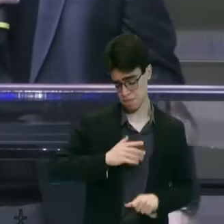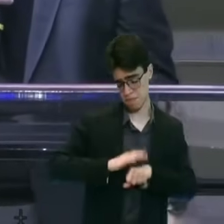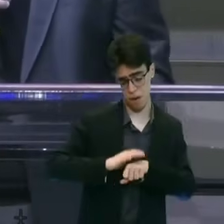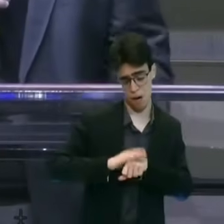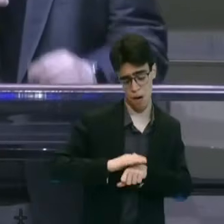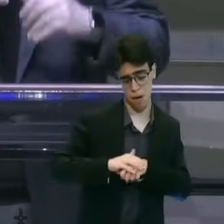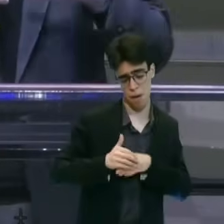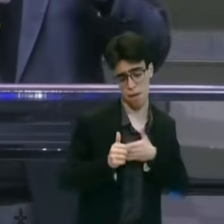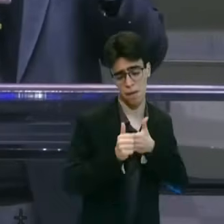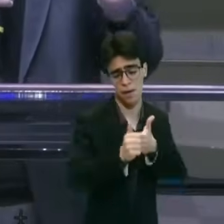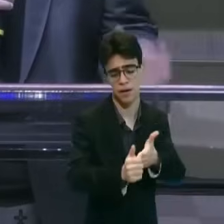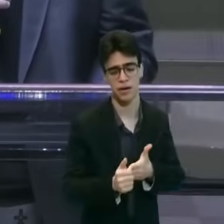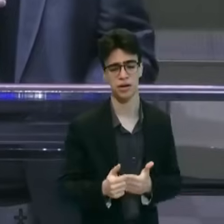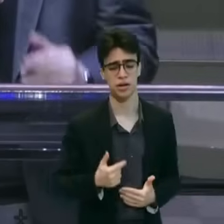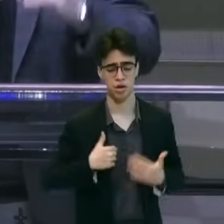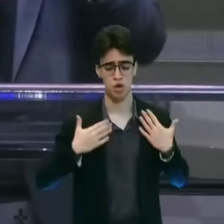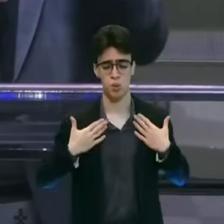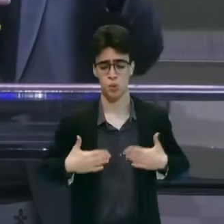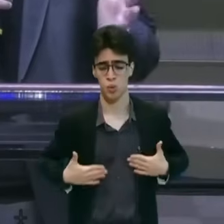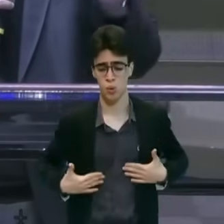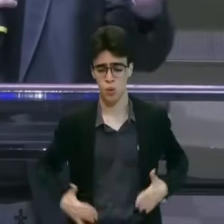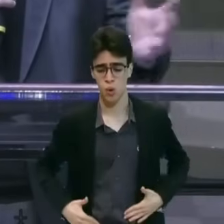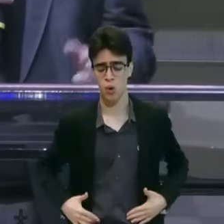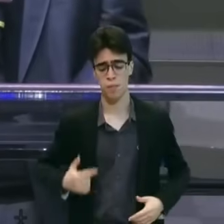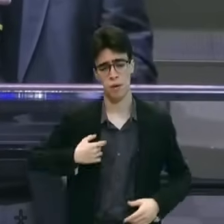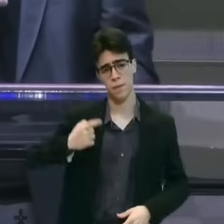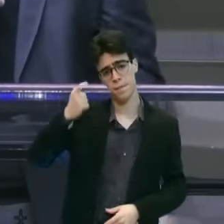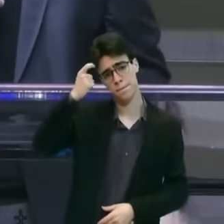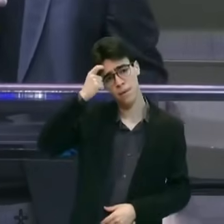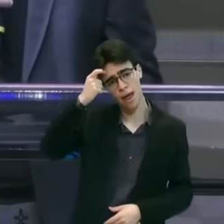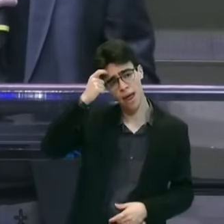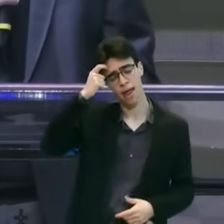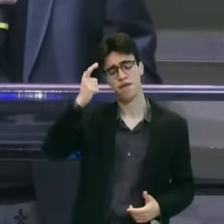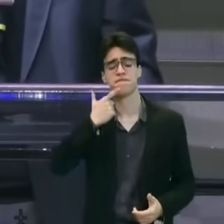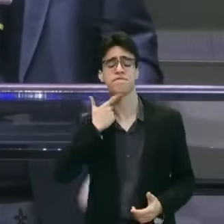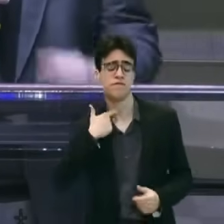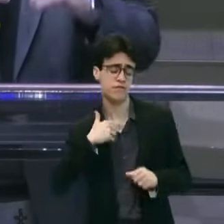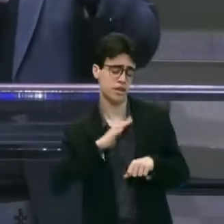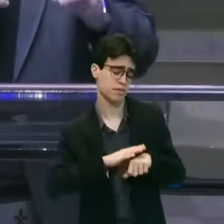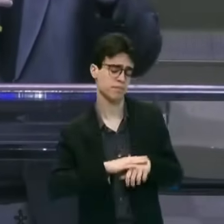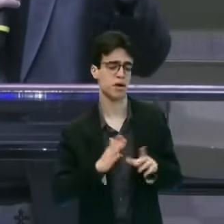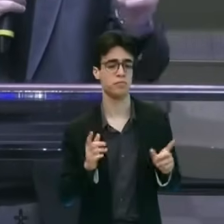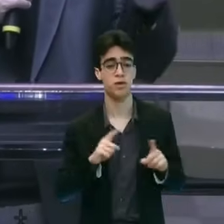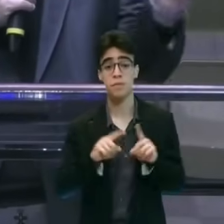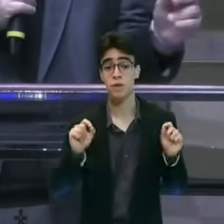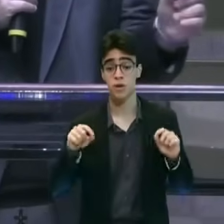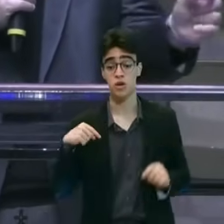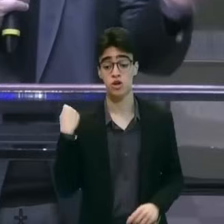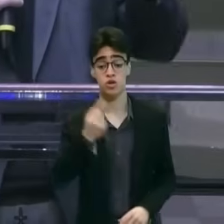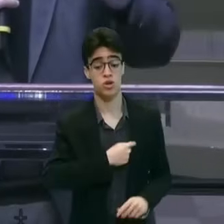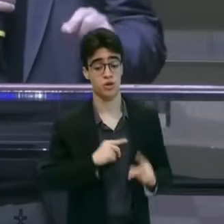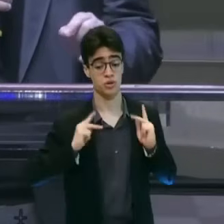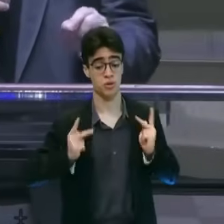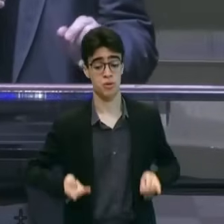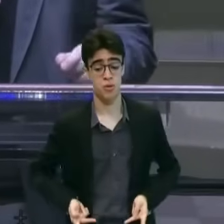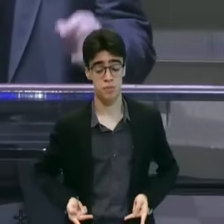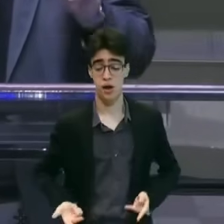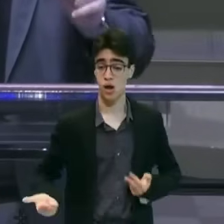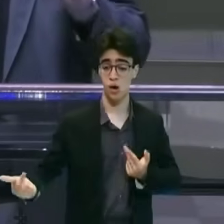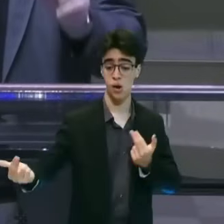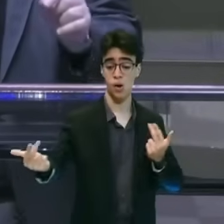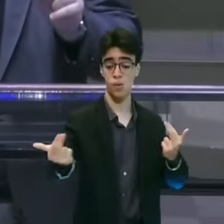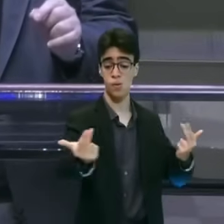humana, fazendo o que o nosso corpo, a nossa mente queriam. E assim, porque somos seres humanos como os